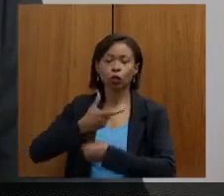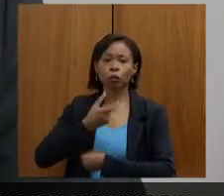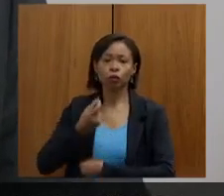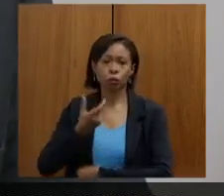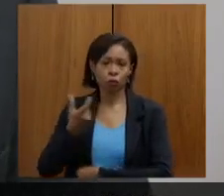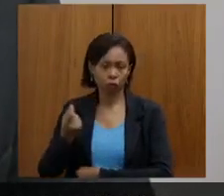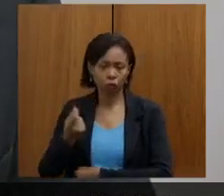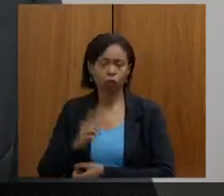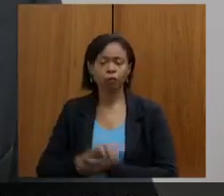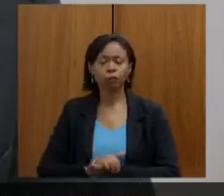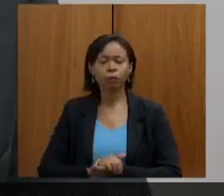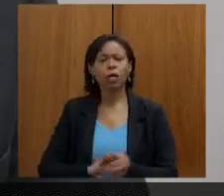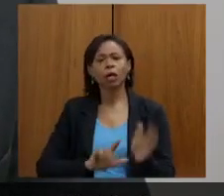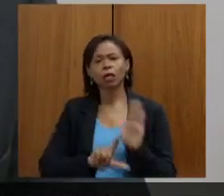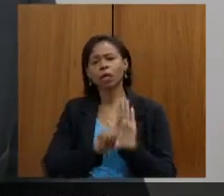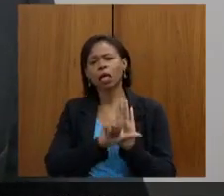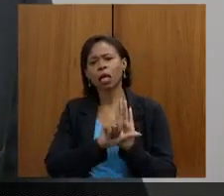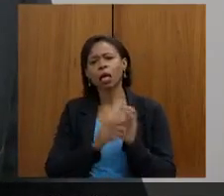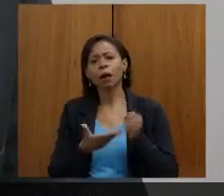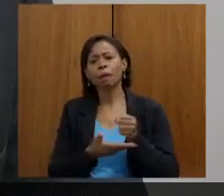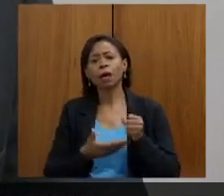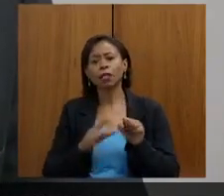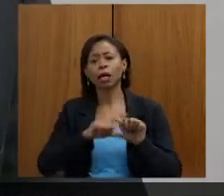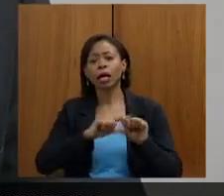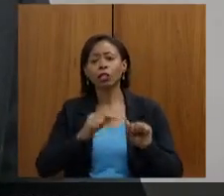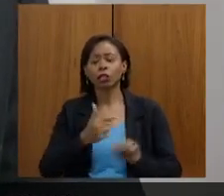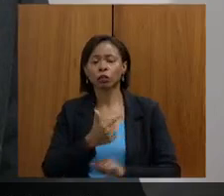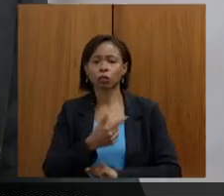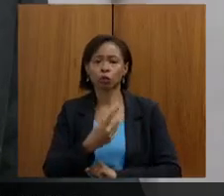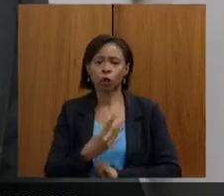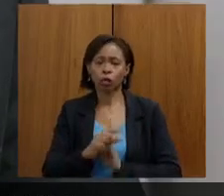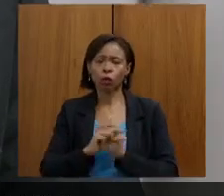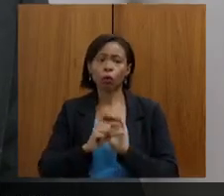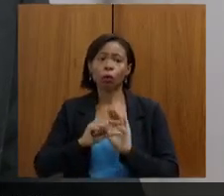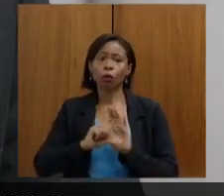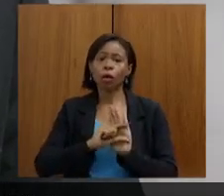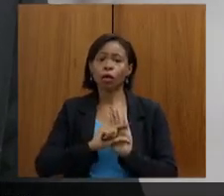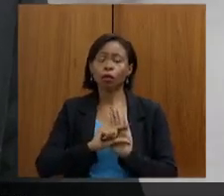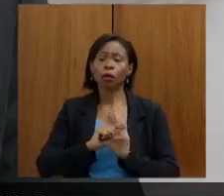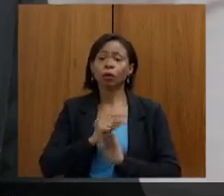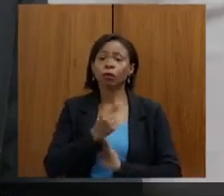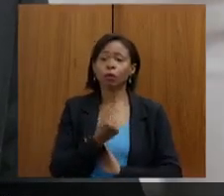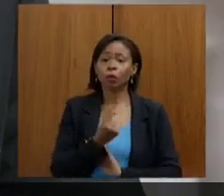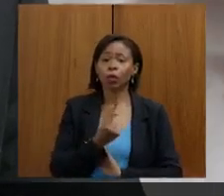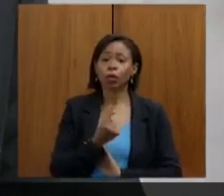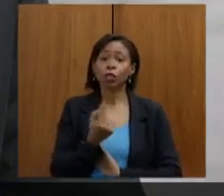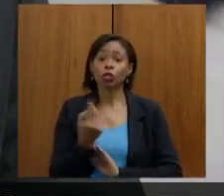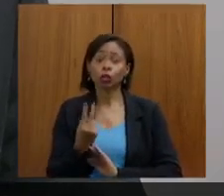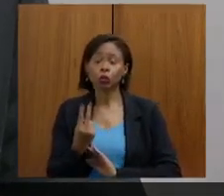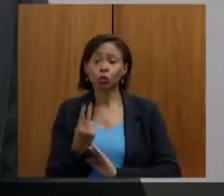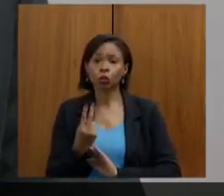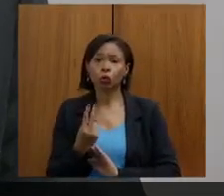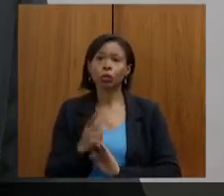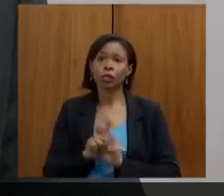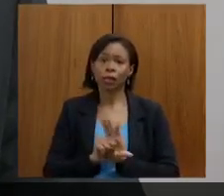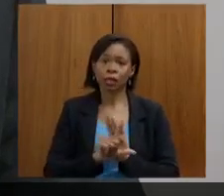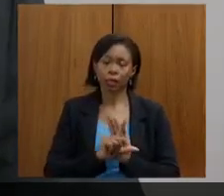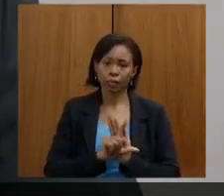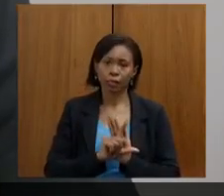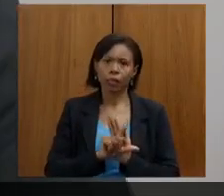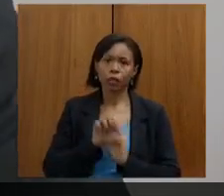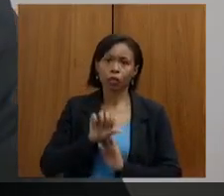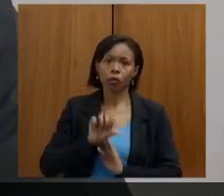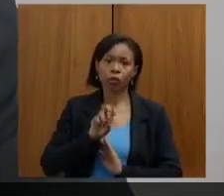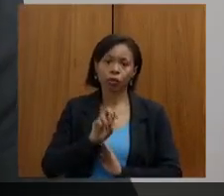fundamento jurídico se baseou no artigo 24 separar 1º e 2º da Lei 3954 2019 é